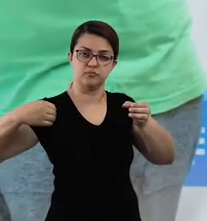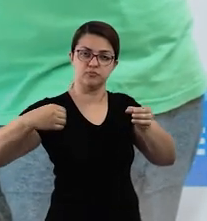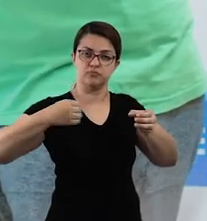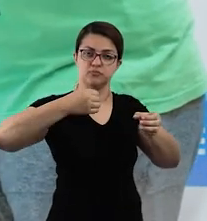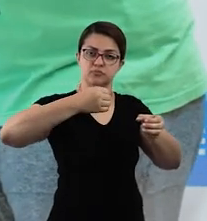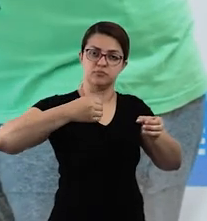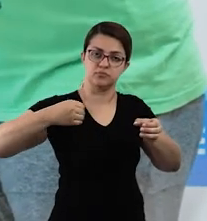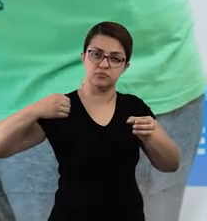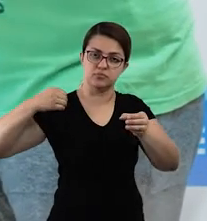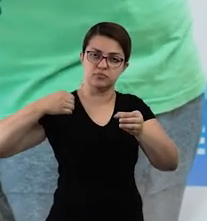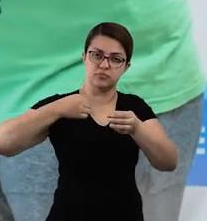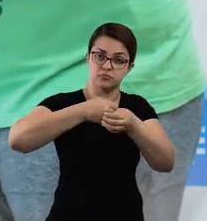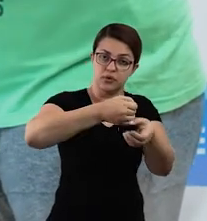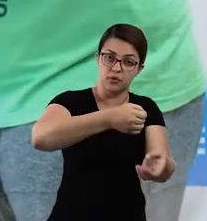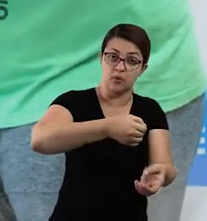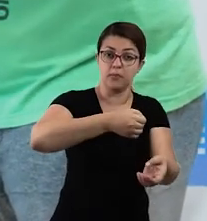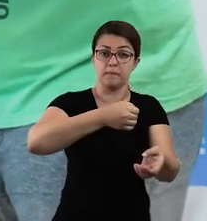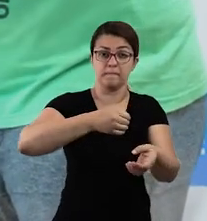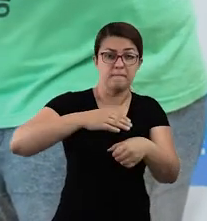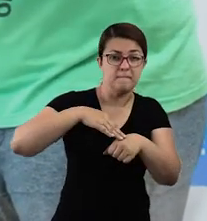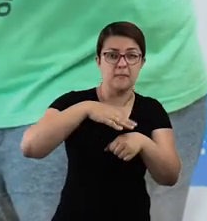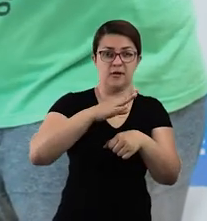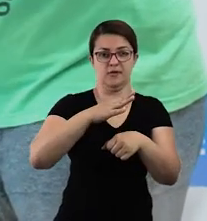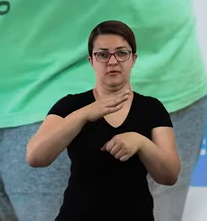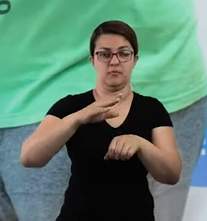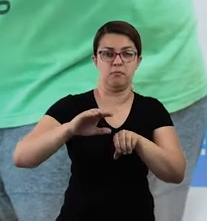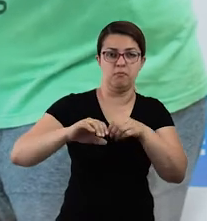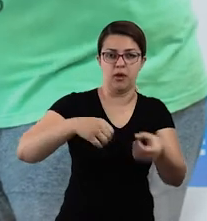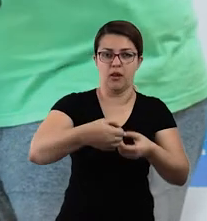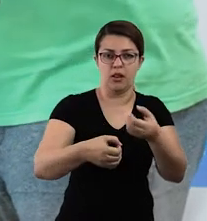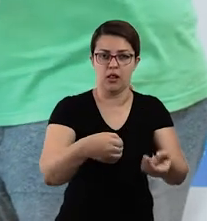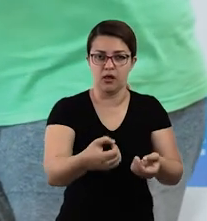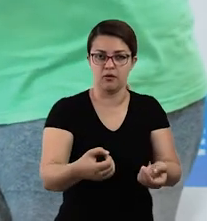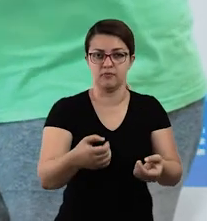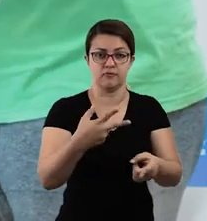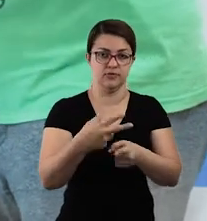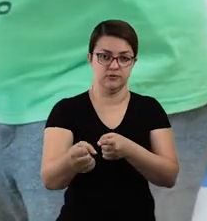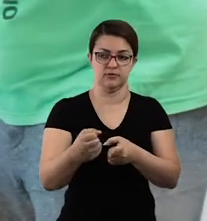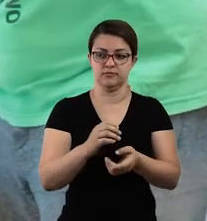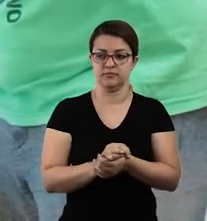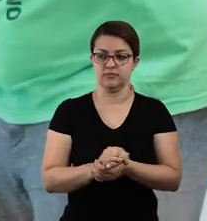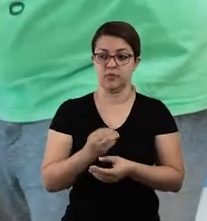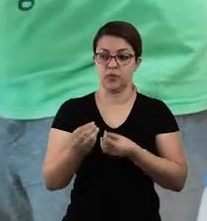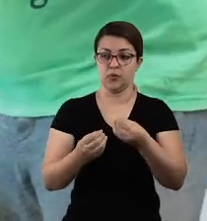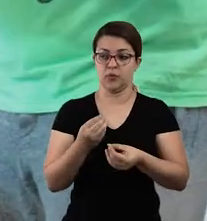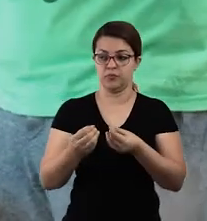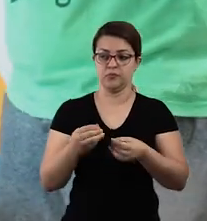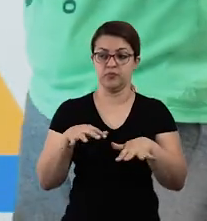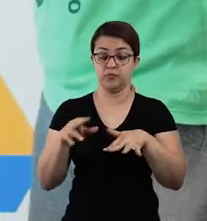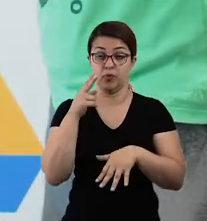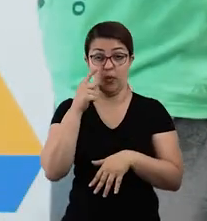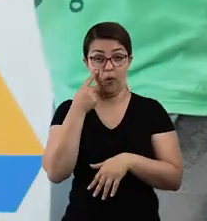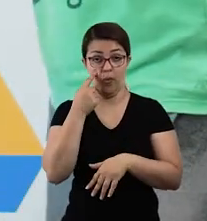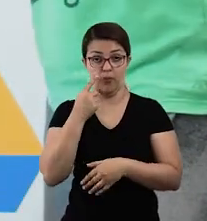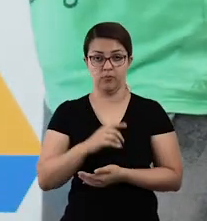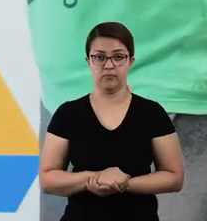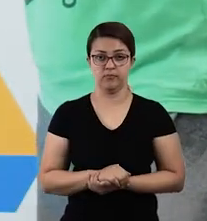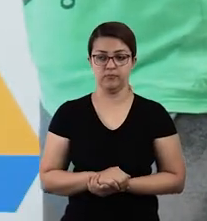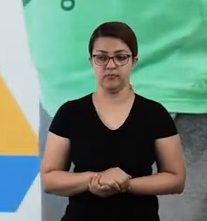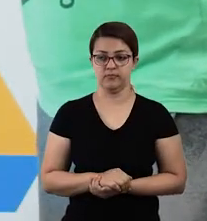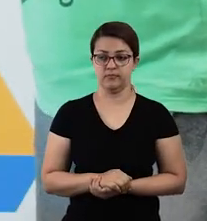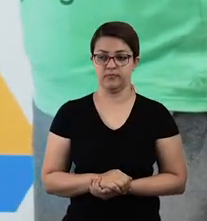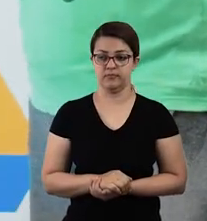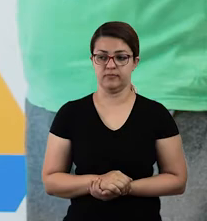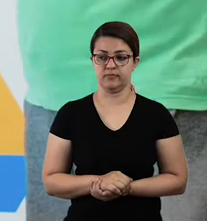dupla, pode ser em trio, depende da quantidade de pessoas que vocês têm em casa, tá? Então aqui, ó, faço o movimento de pêndulo,